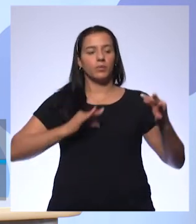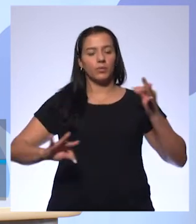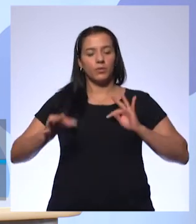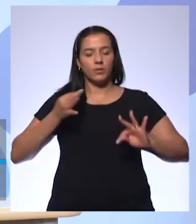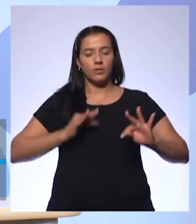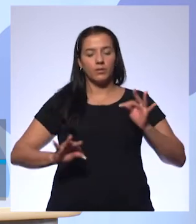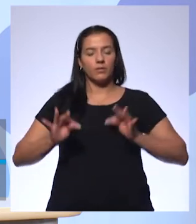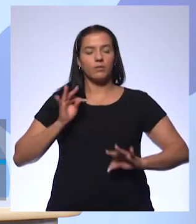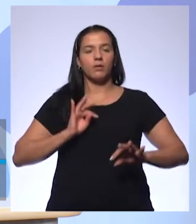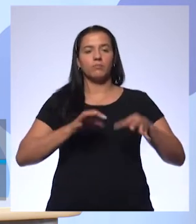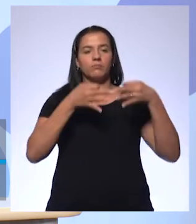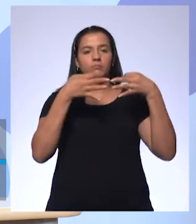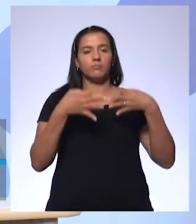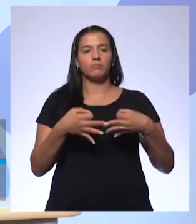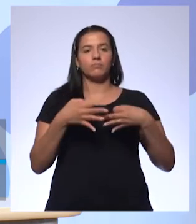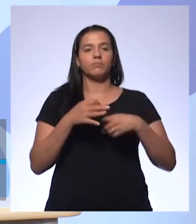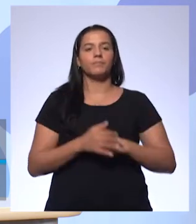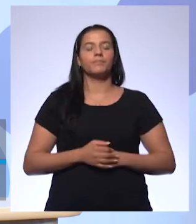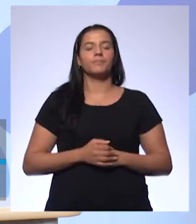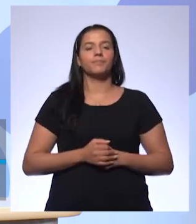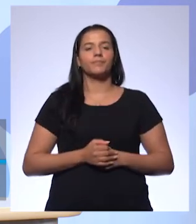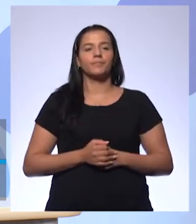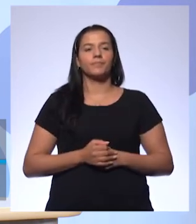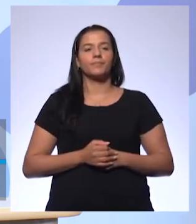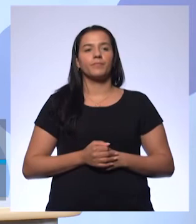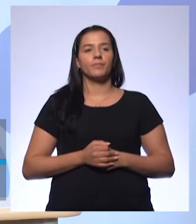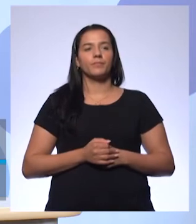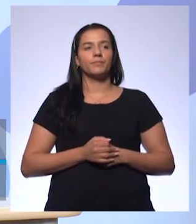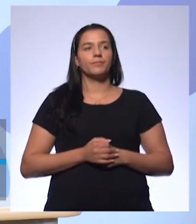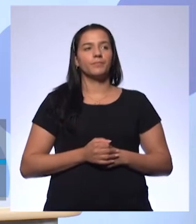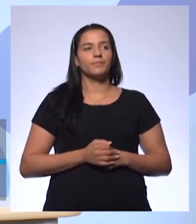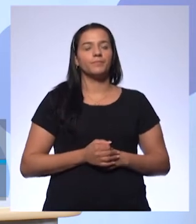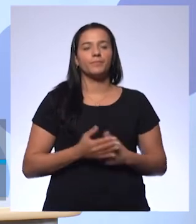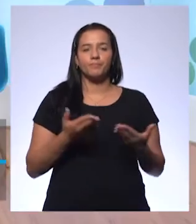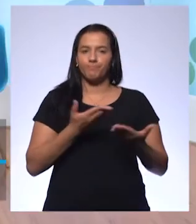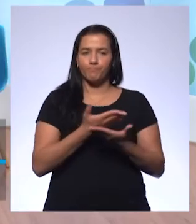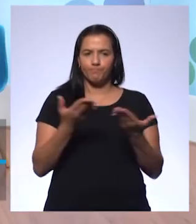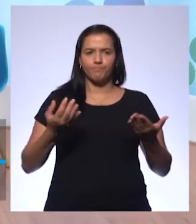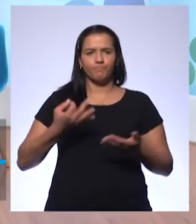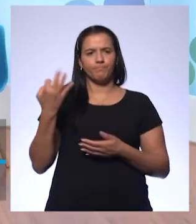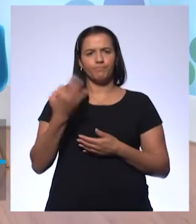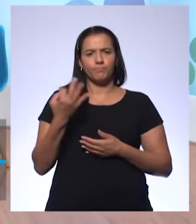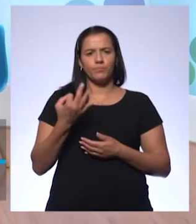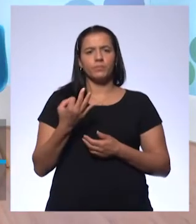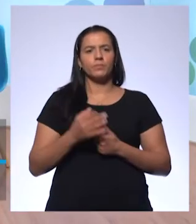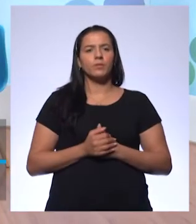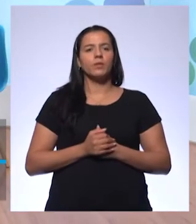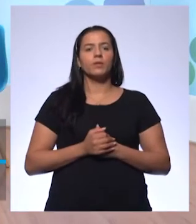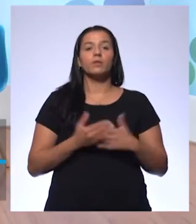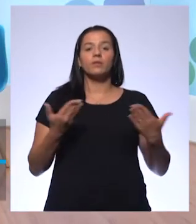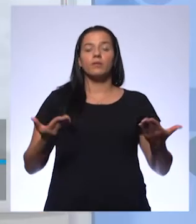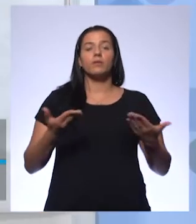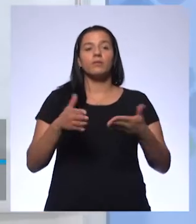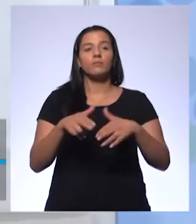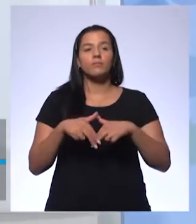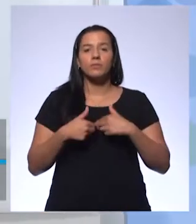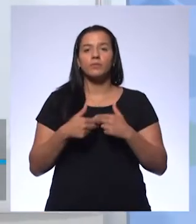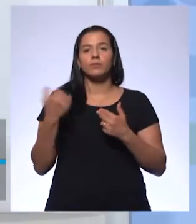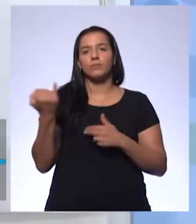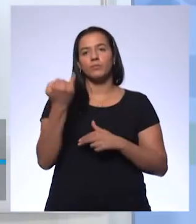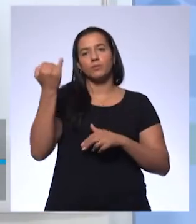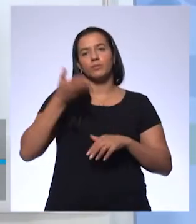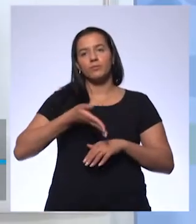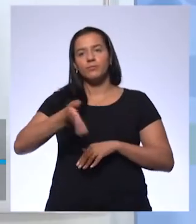tratado adequadamente. Não é bacana? Olha só. Pessoal, perfeito, é isso mesmo, né? Por isso que é importante ir ao médico,